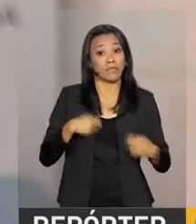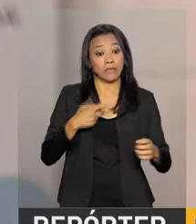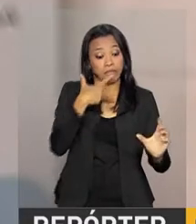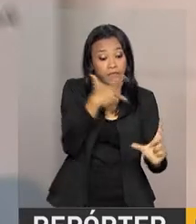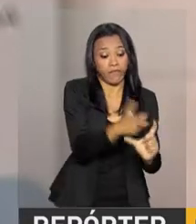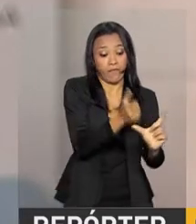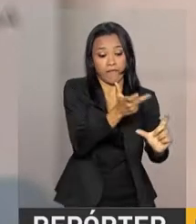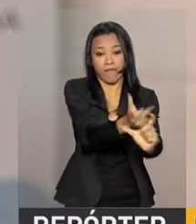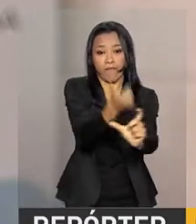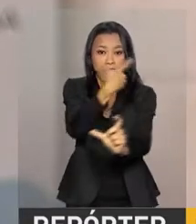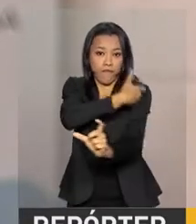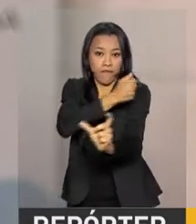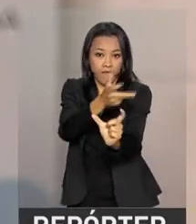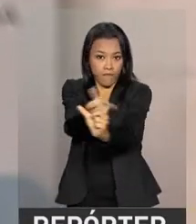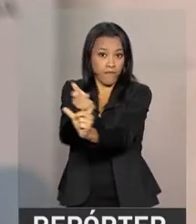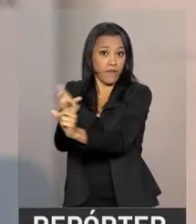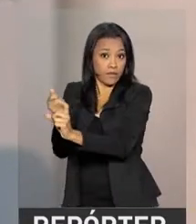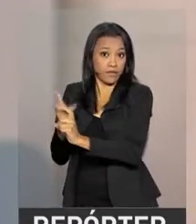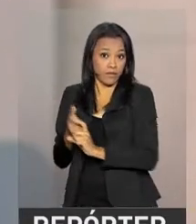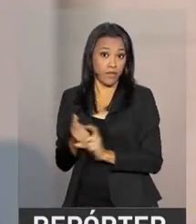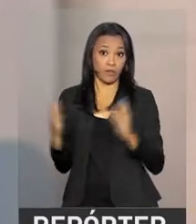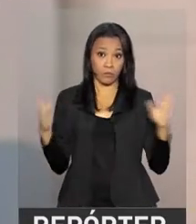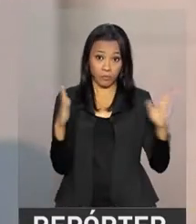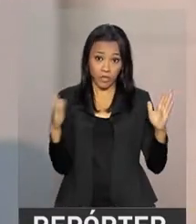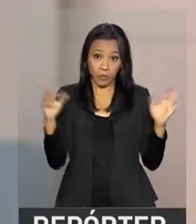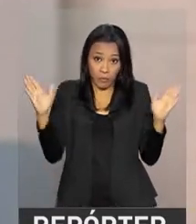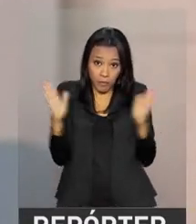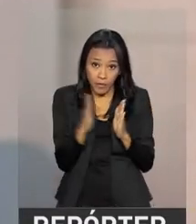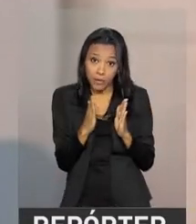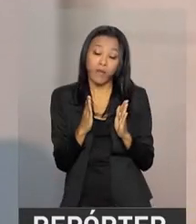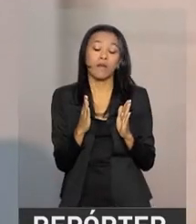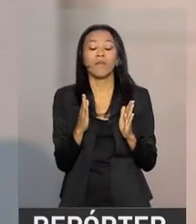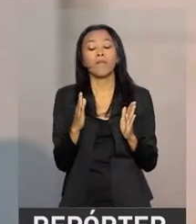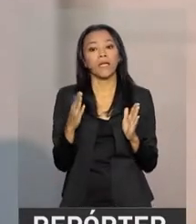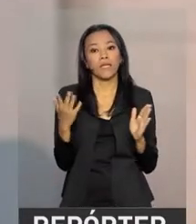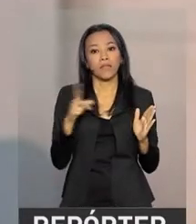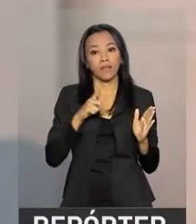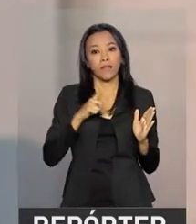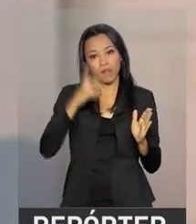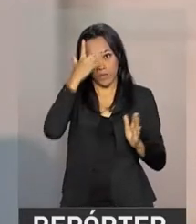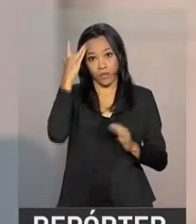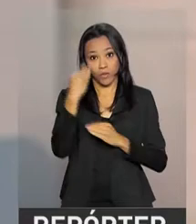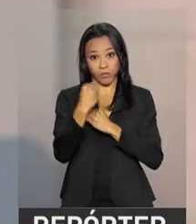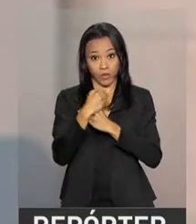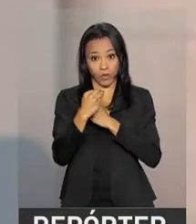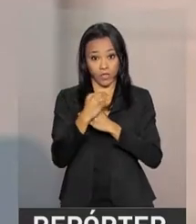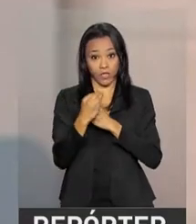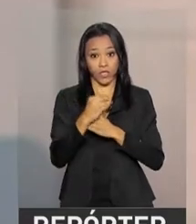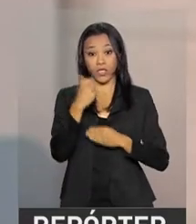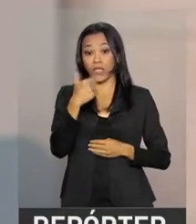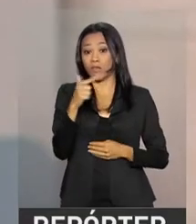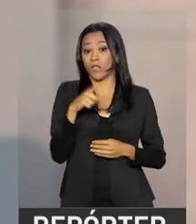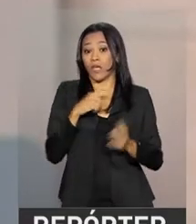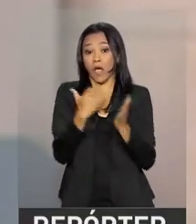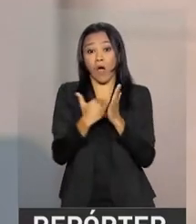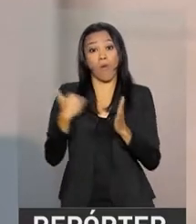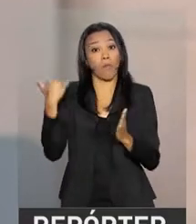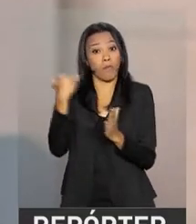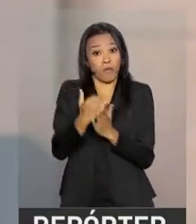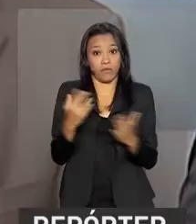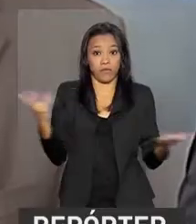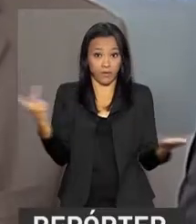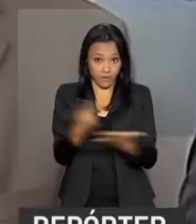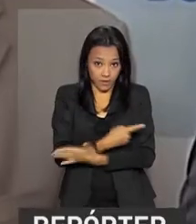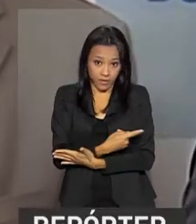em curto prazo de tempo para que nós tenhamos o maior número de pessoas protegidas e que nós não tenhamos o momento nem número de casos e de óbitos